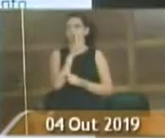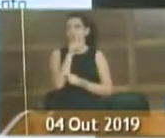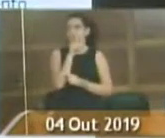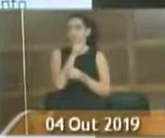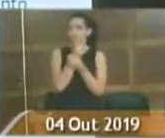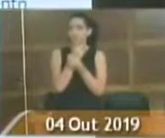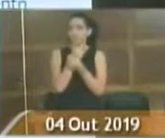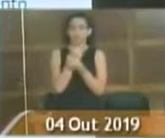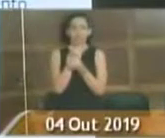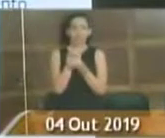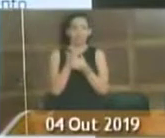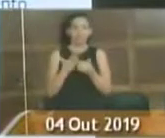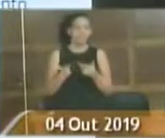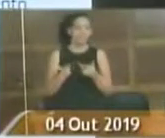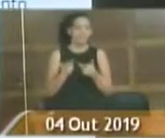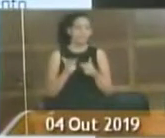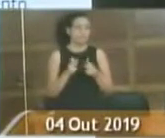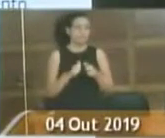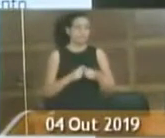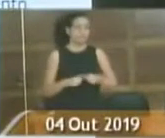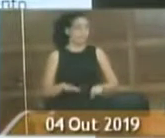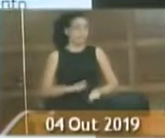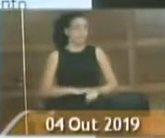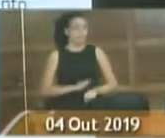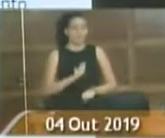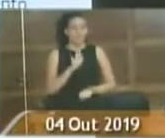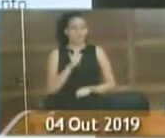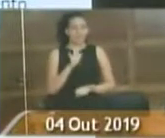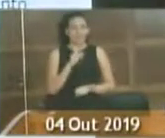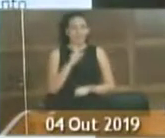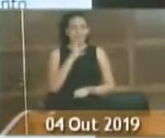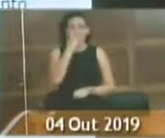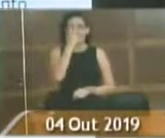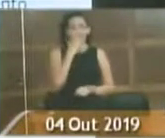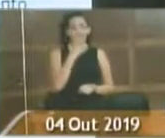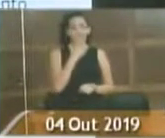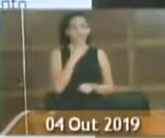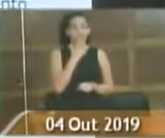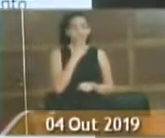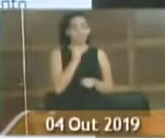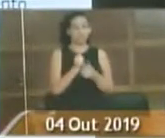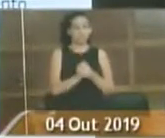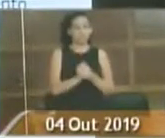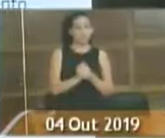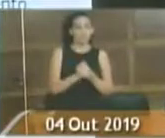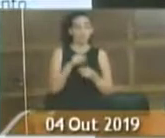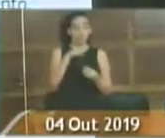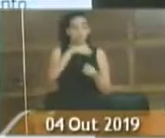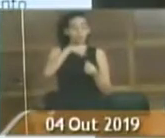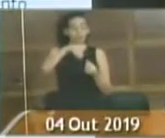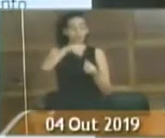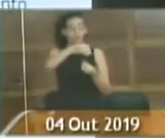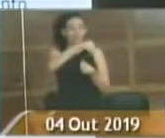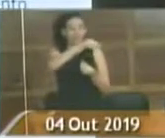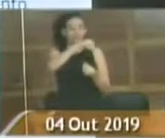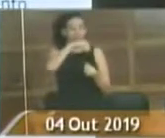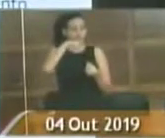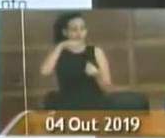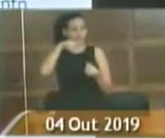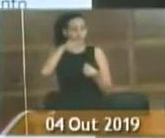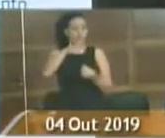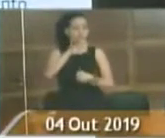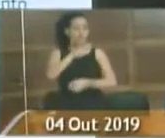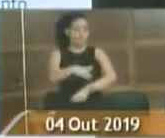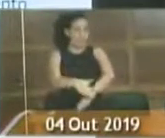o quadro, ele fica mais grave, generalizou, a gente chama de sistêmico. Esse fungo não só está na parte